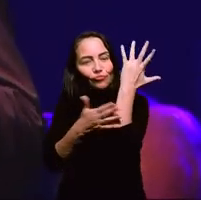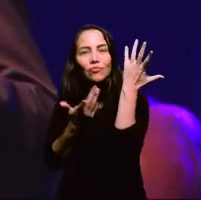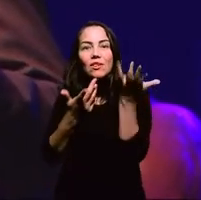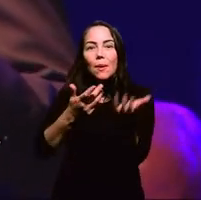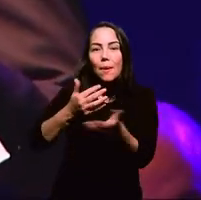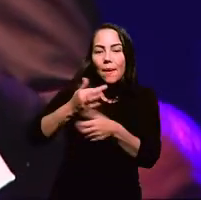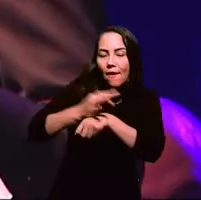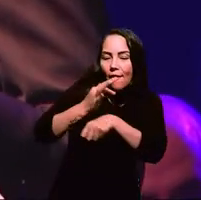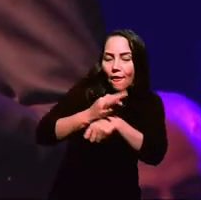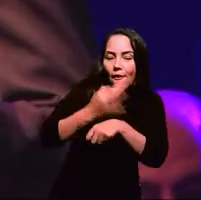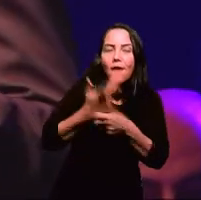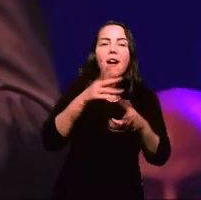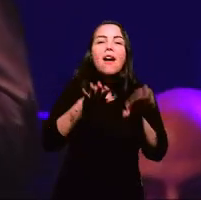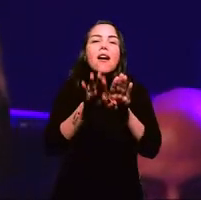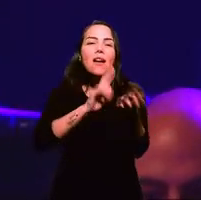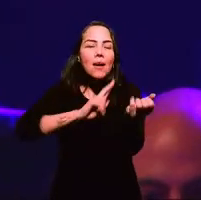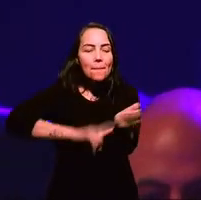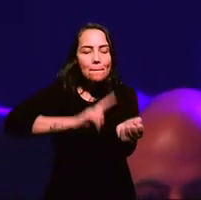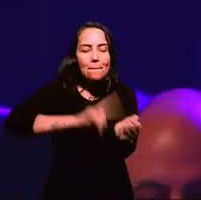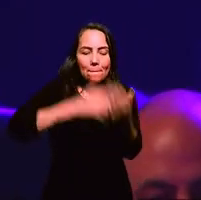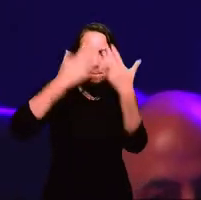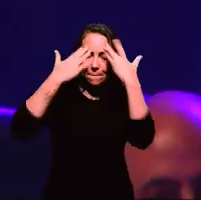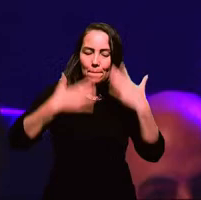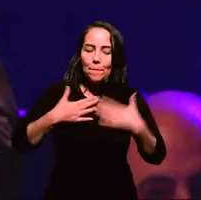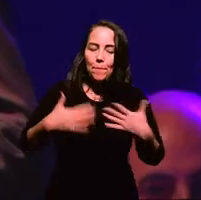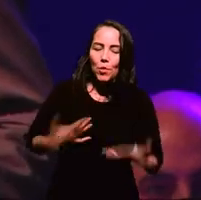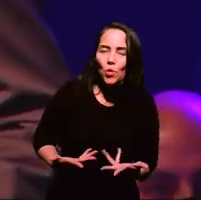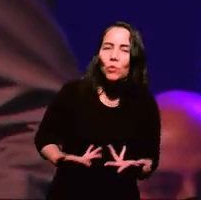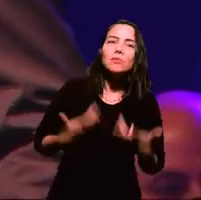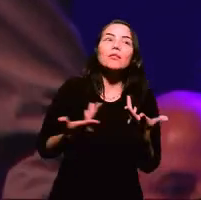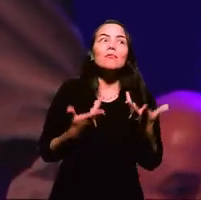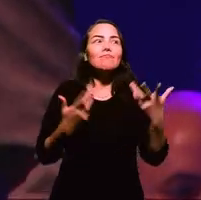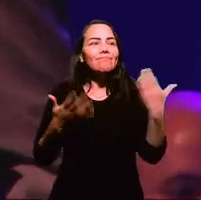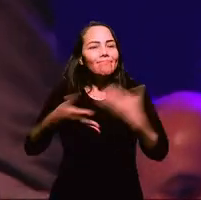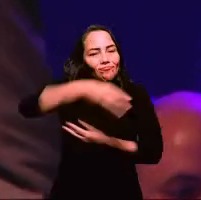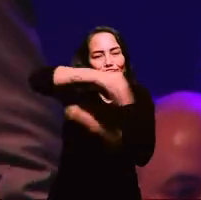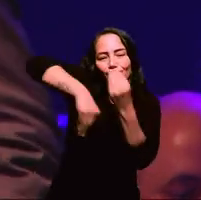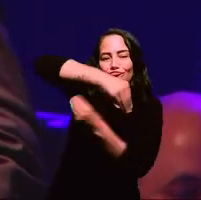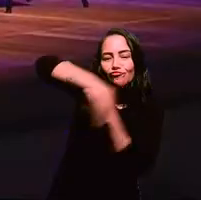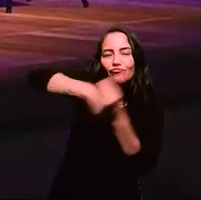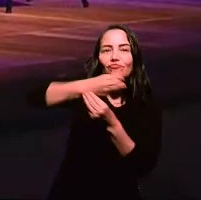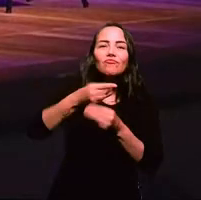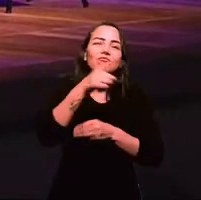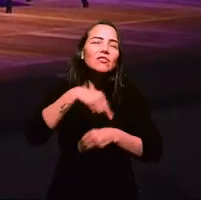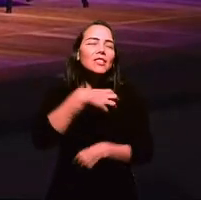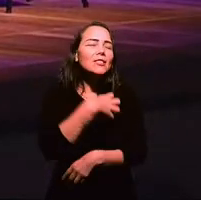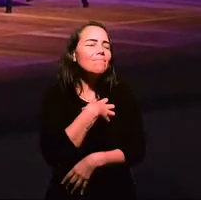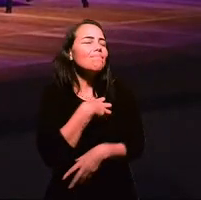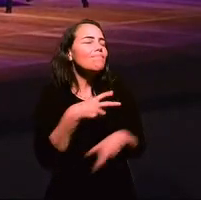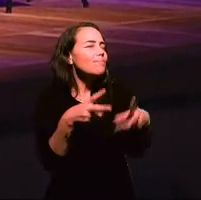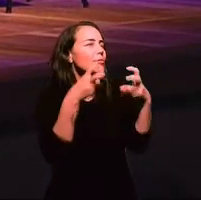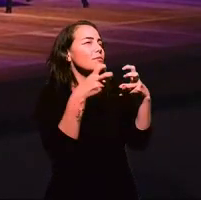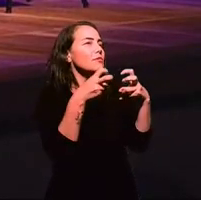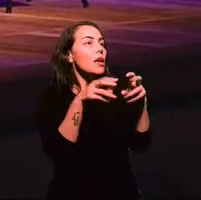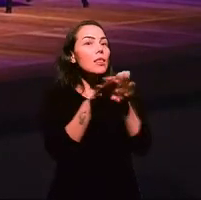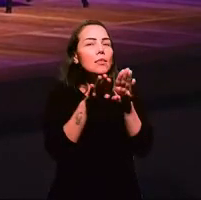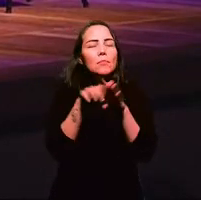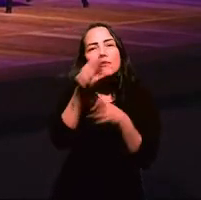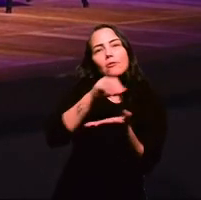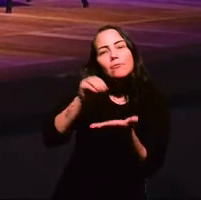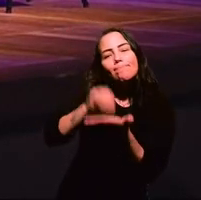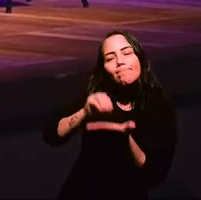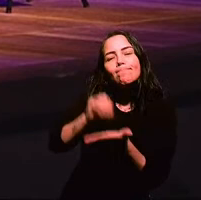essa sistemática da presença e da ausência. Seguindo, então,